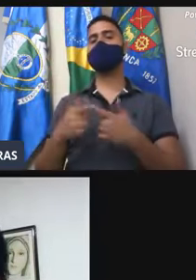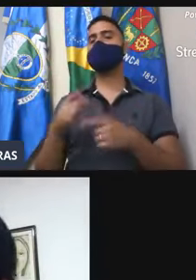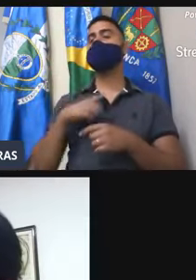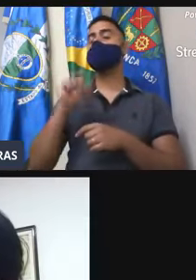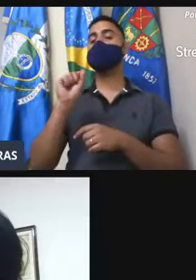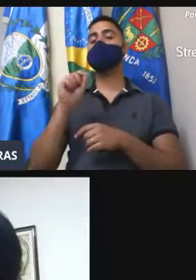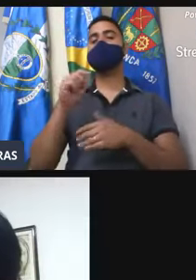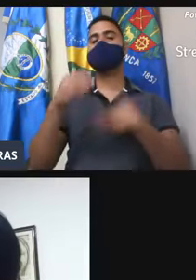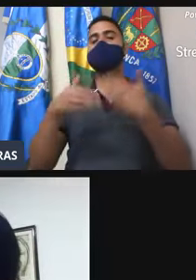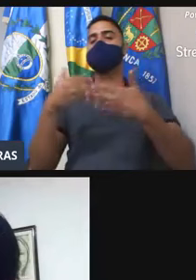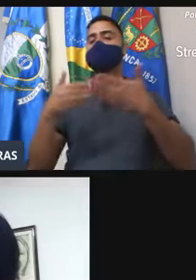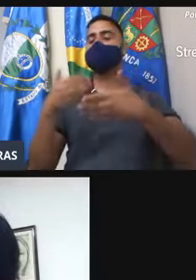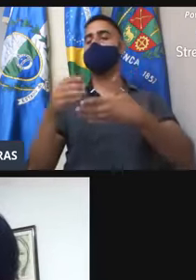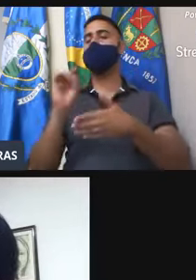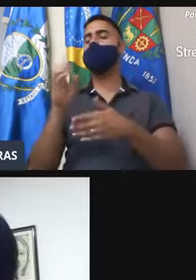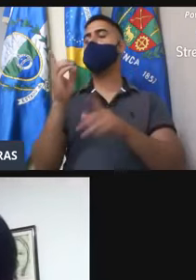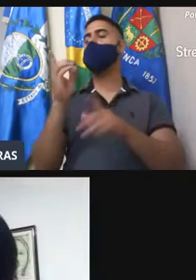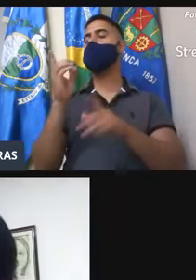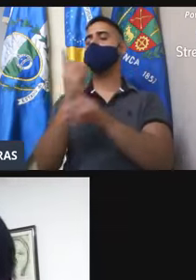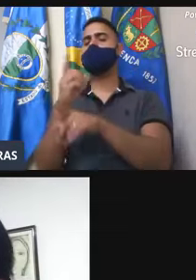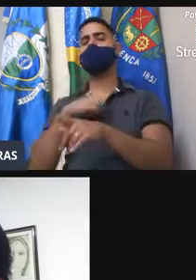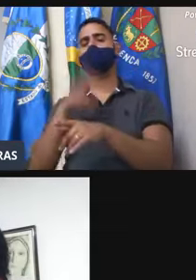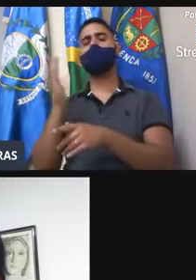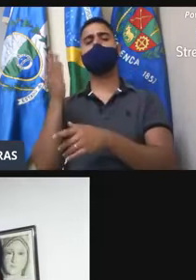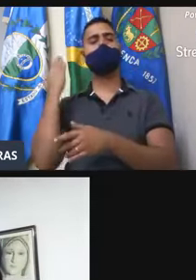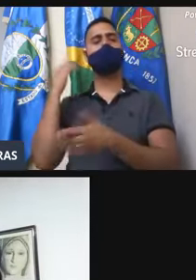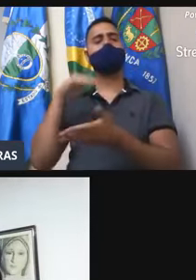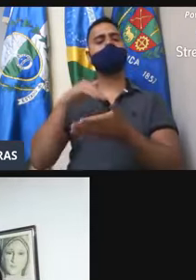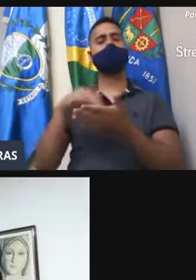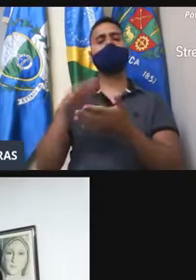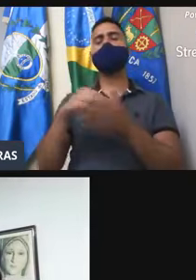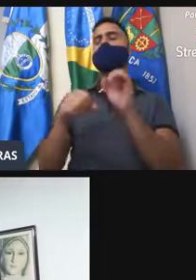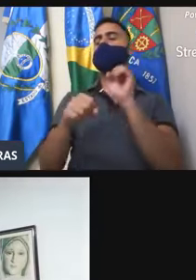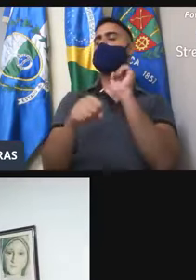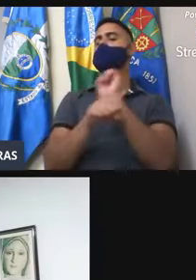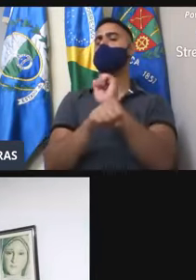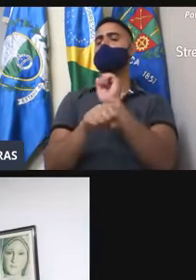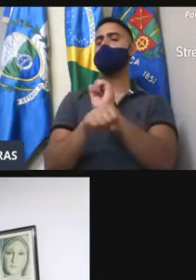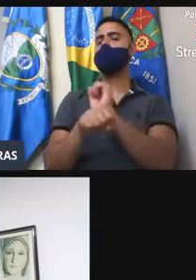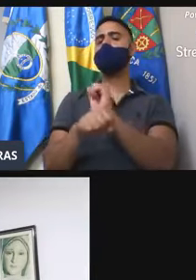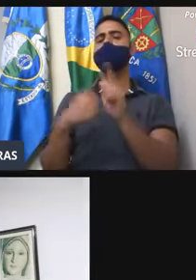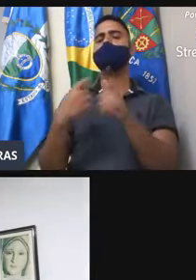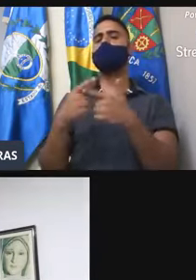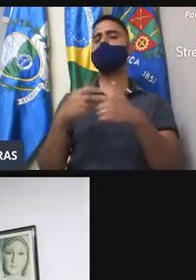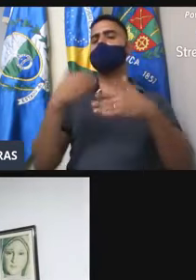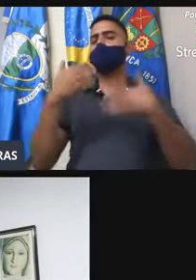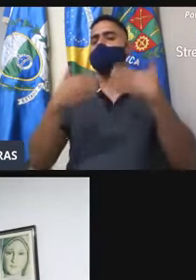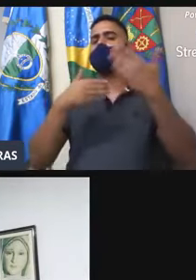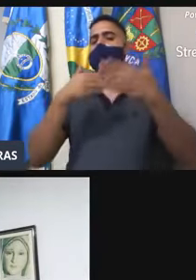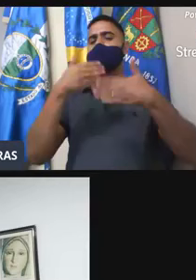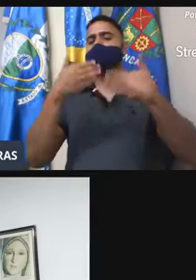processos que nós já encontramos na secretaria parados, porque são processos que tiveram